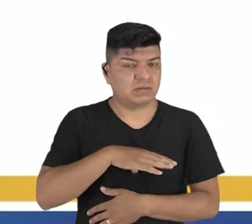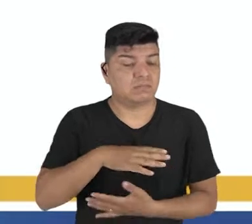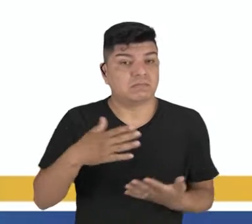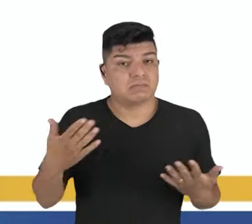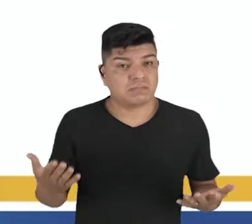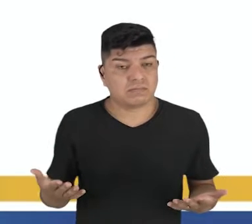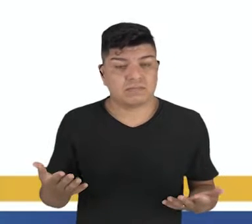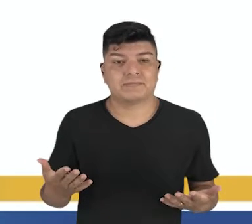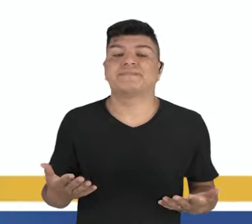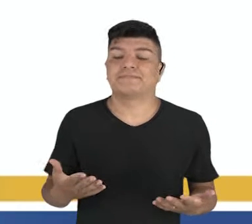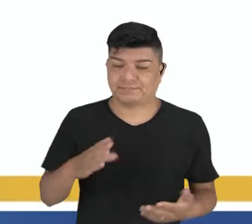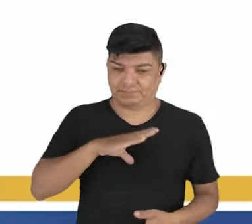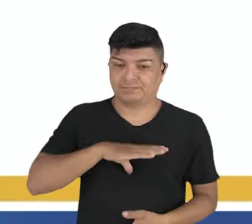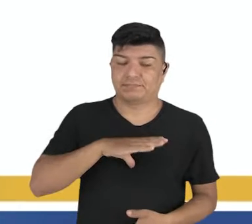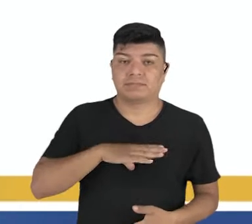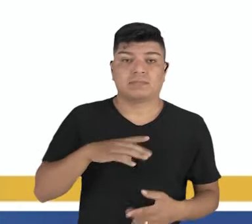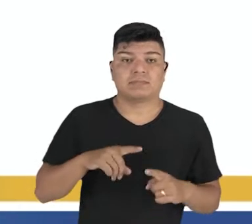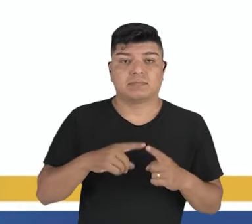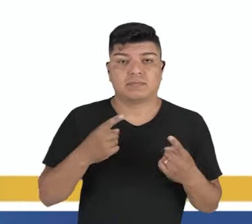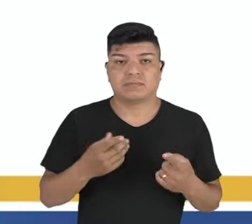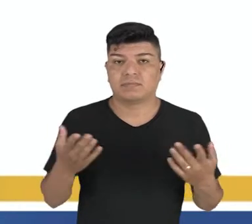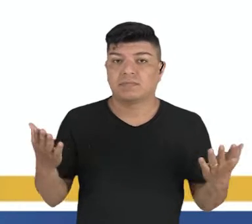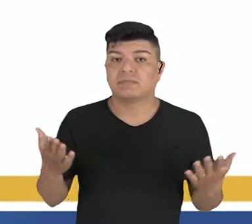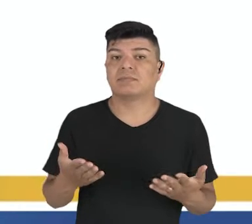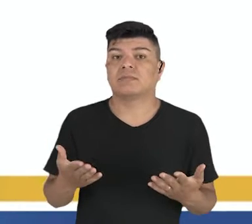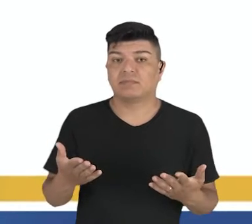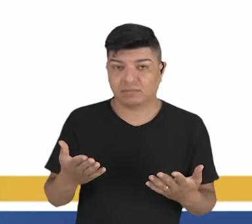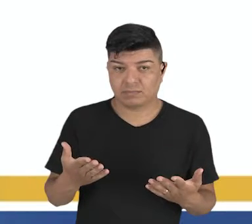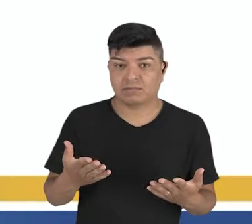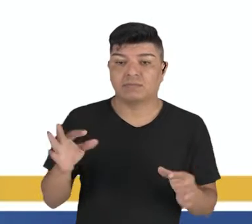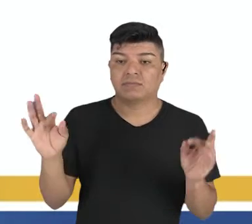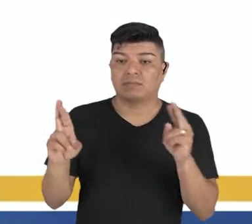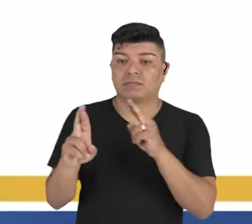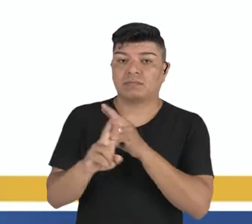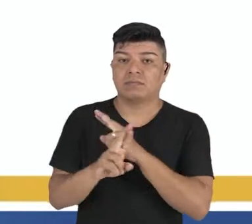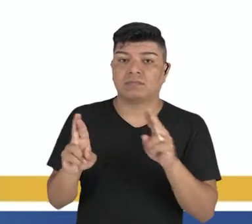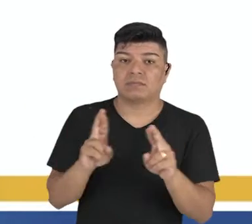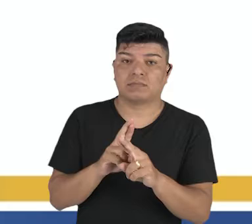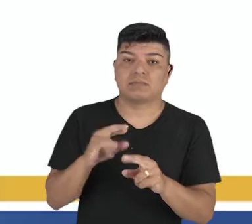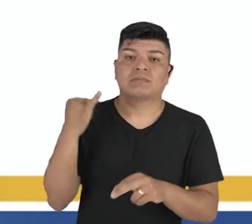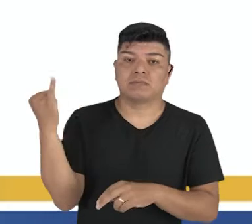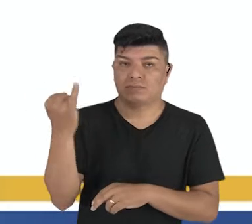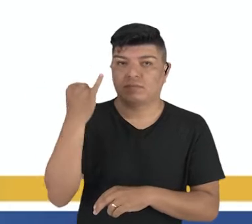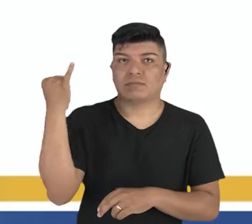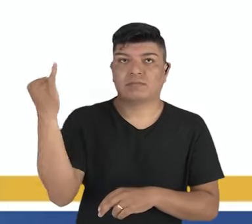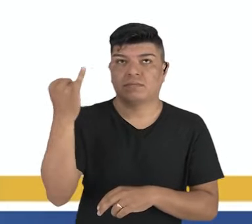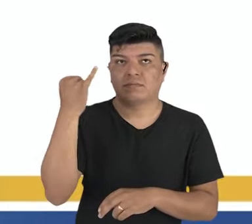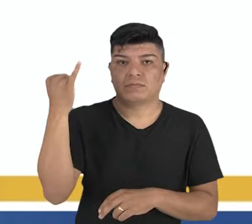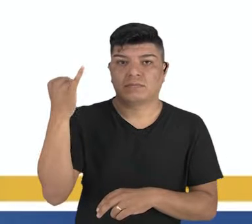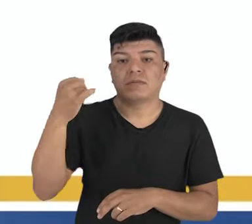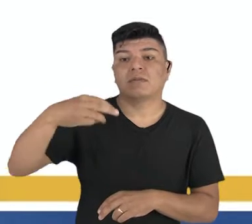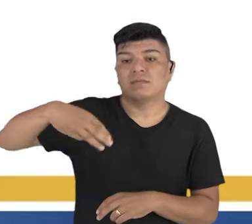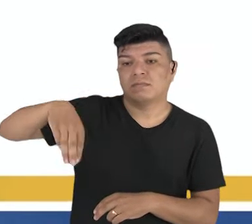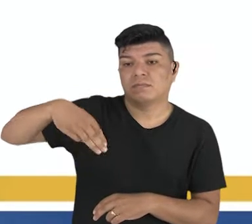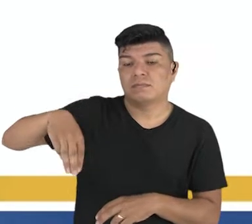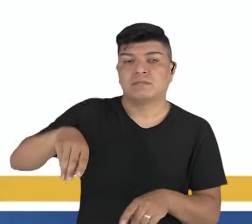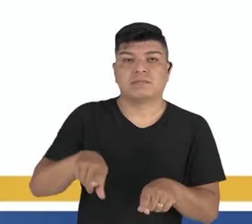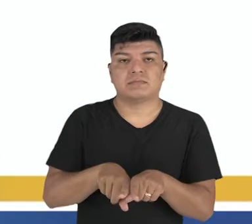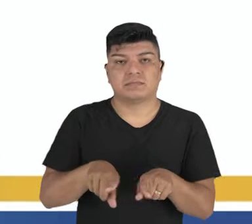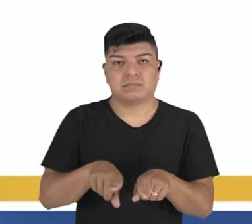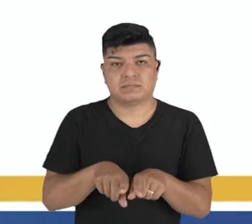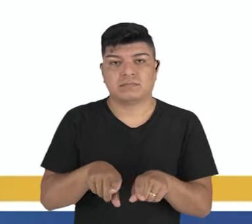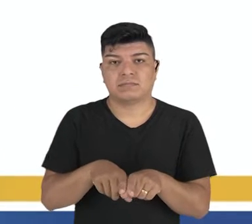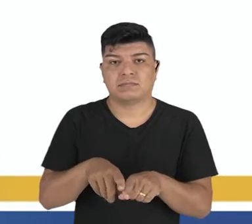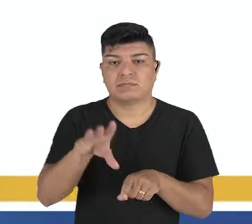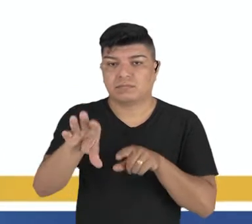português sim, galera. Só que nesse momento, nós temos uma relação muito importante com a matemática, com a